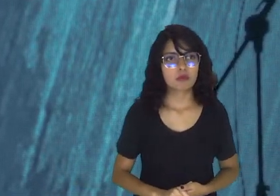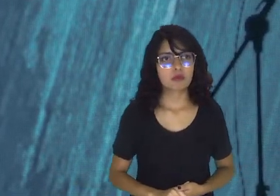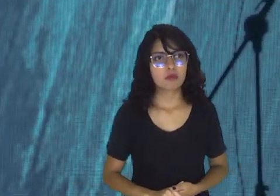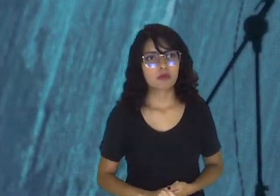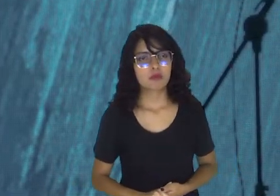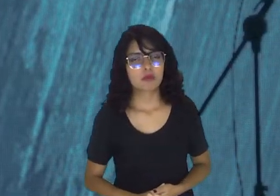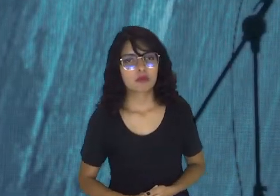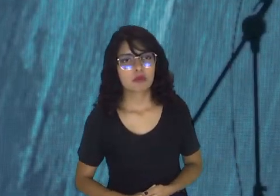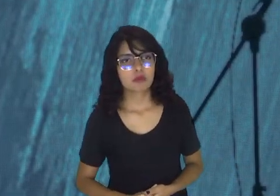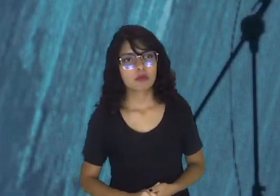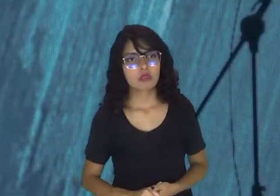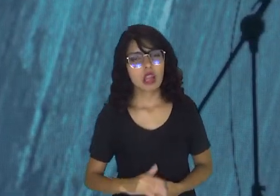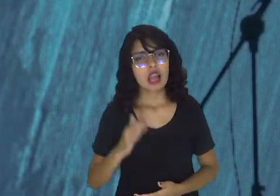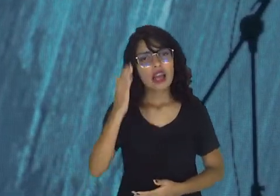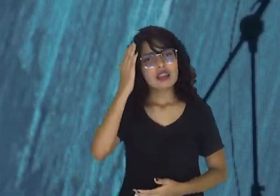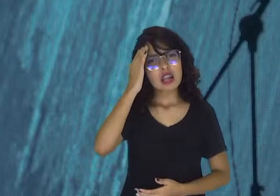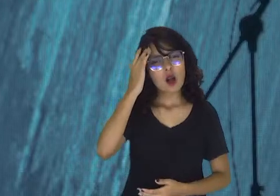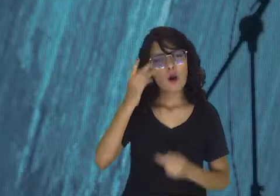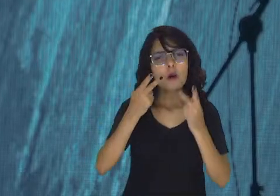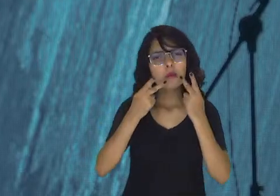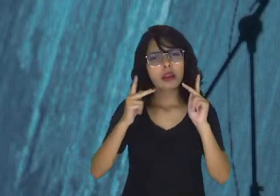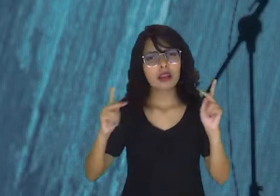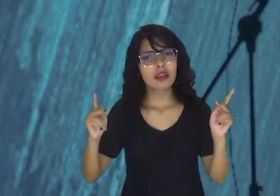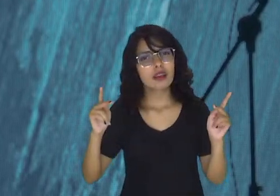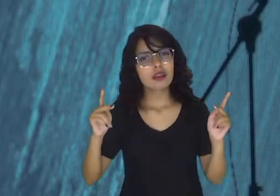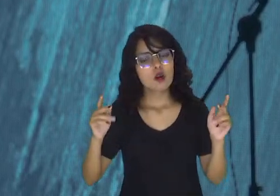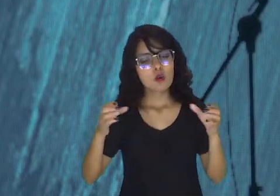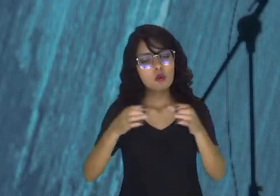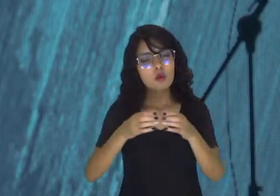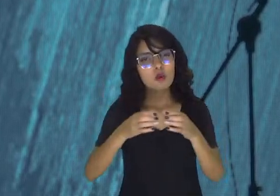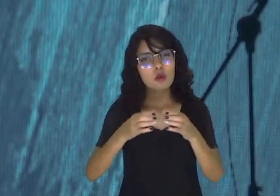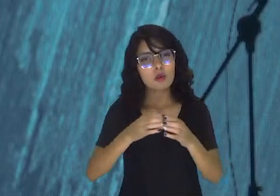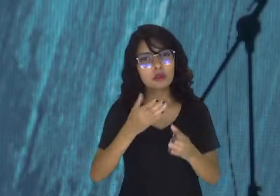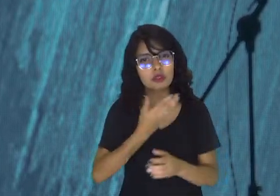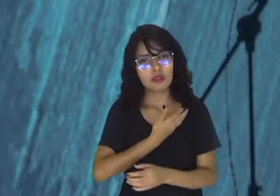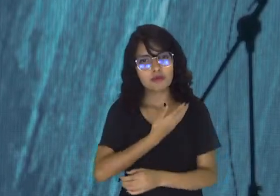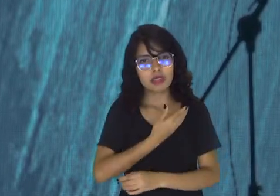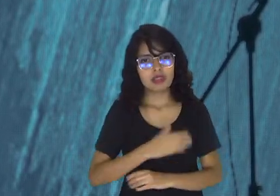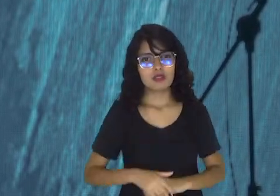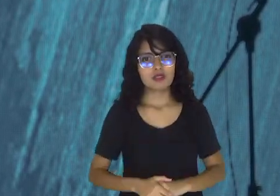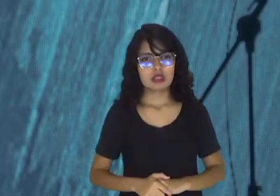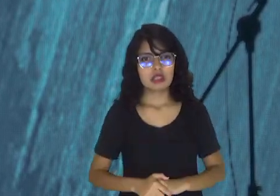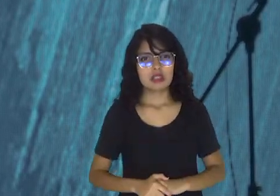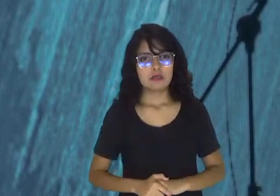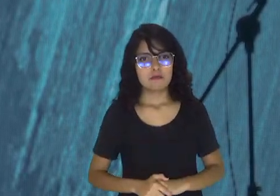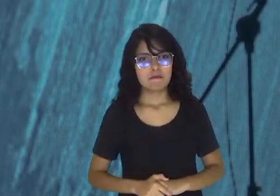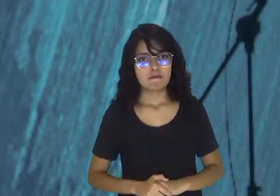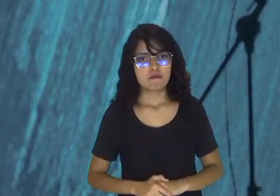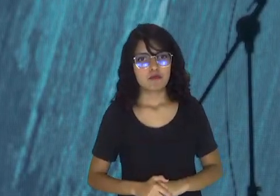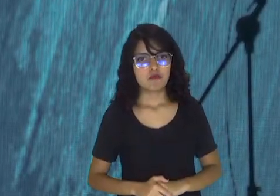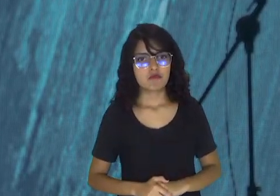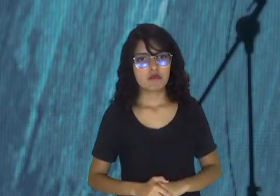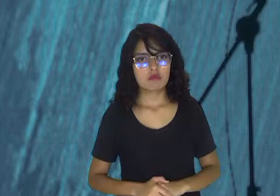ali ontem, final do dia. Eu e a Beth ali, num ciclo de vida novamente.